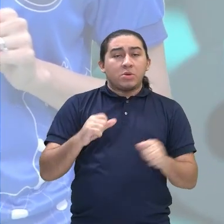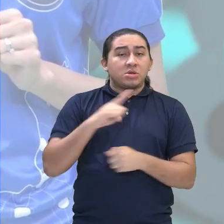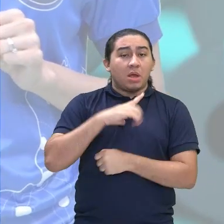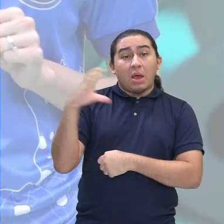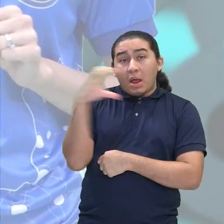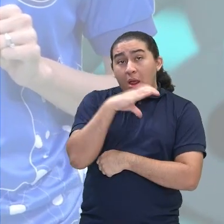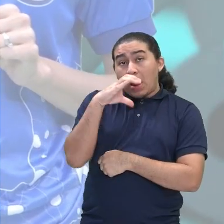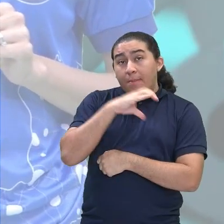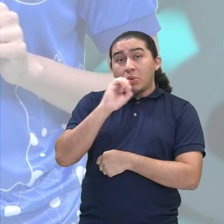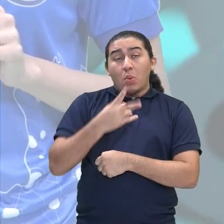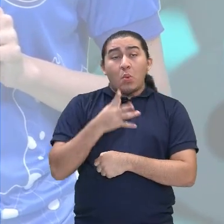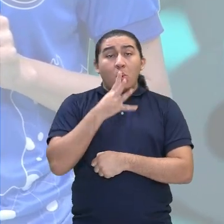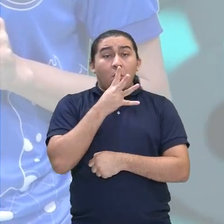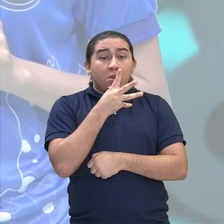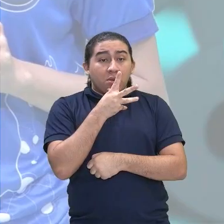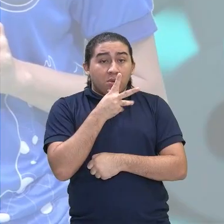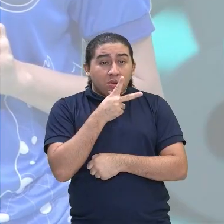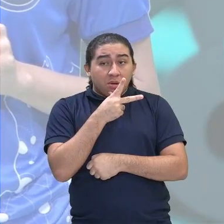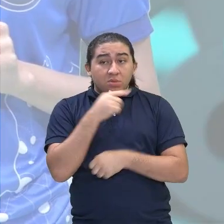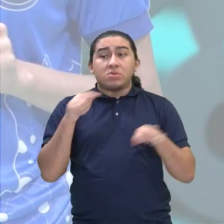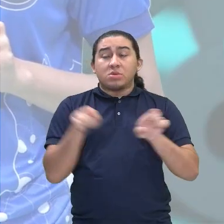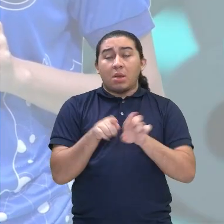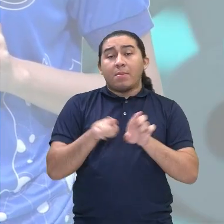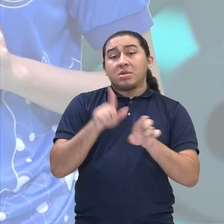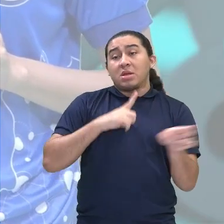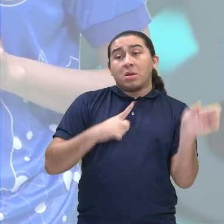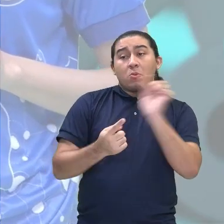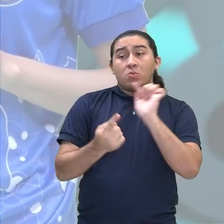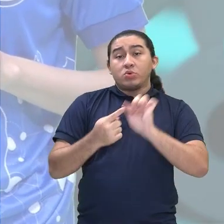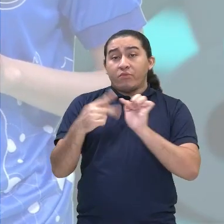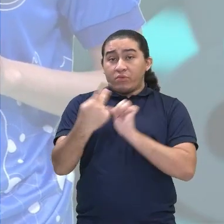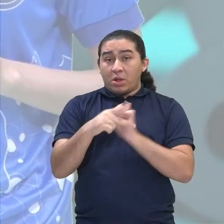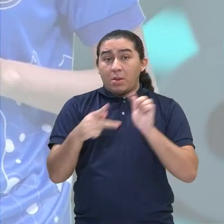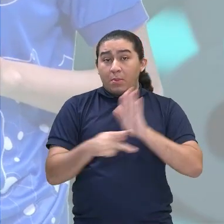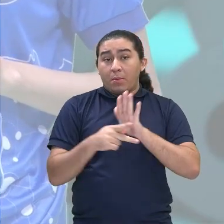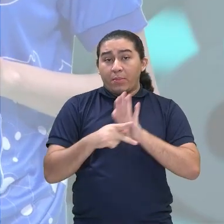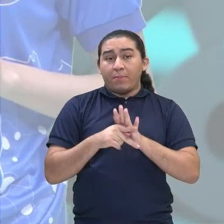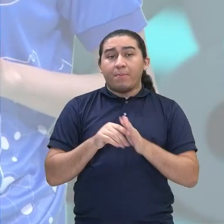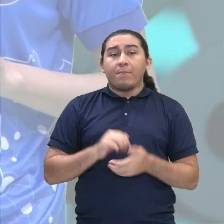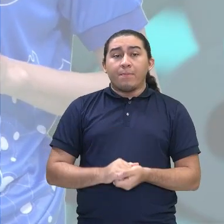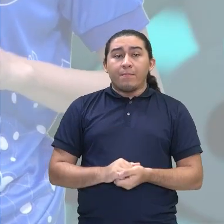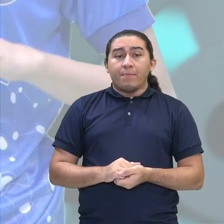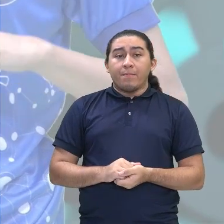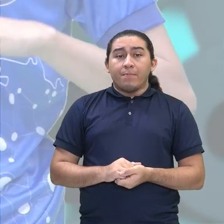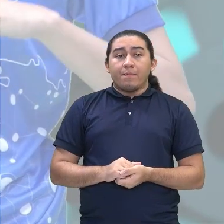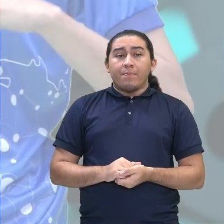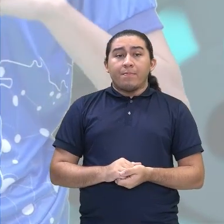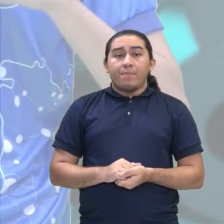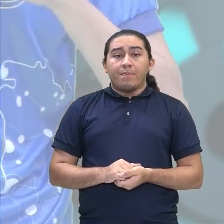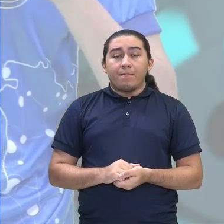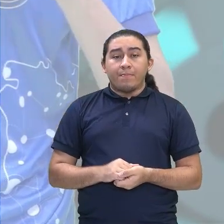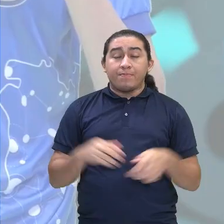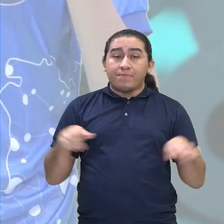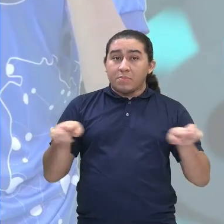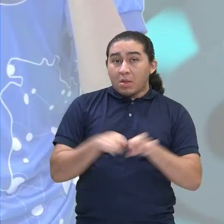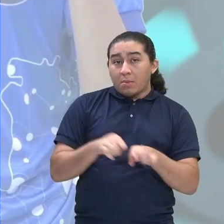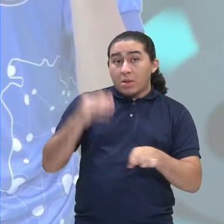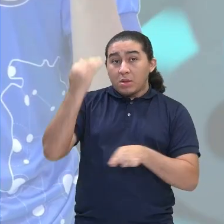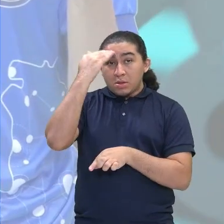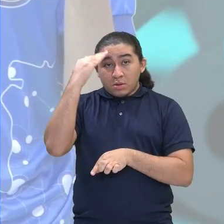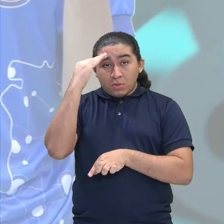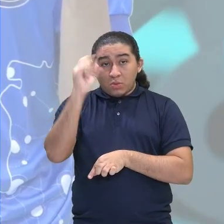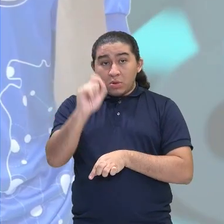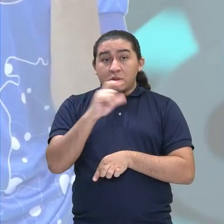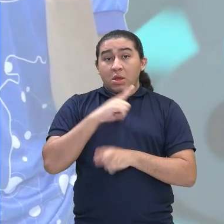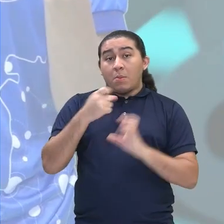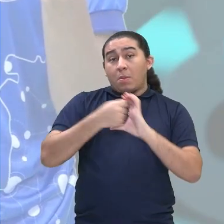ser mais lenta. Ela tem uma intencionalidade. Avançando, vamos olhar aqui que existe também uma